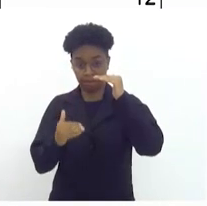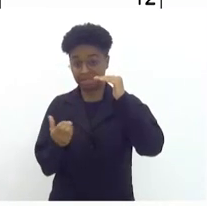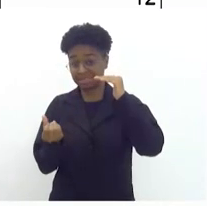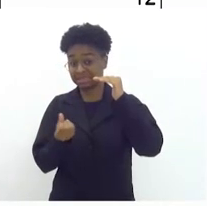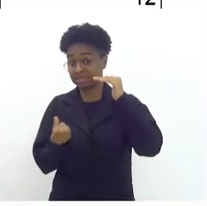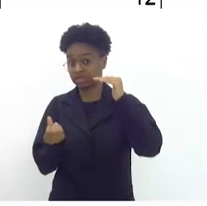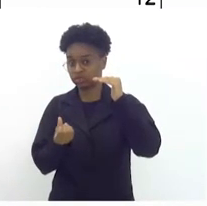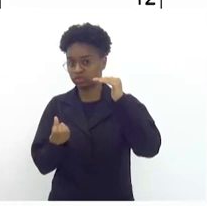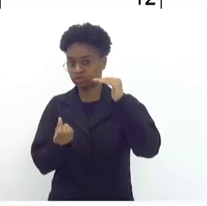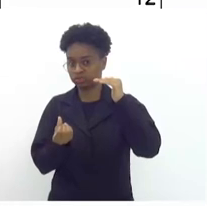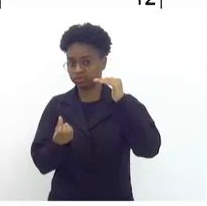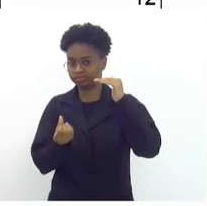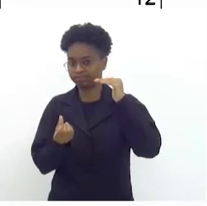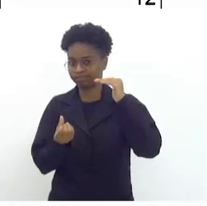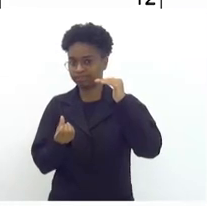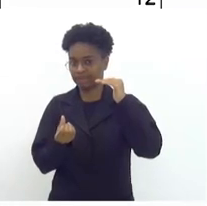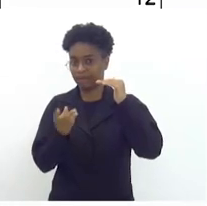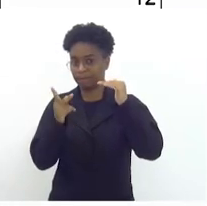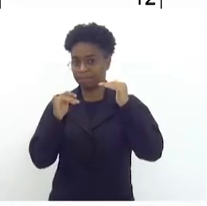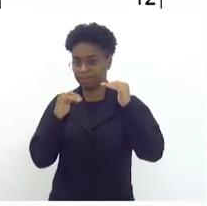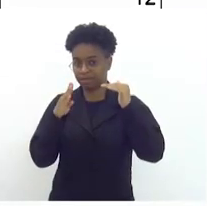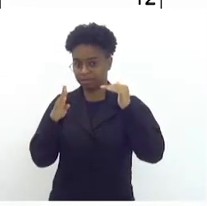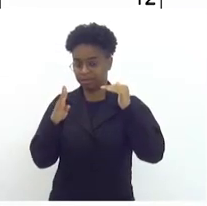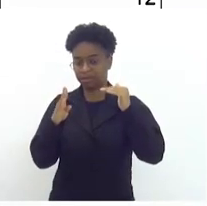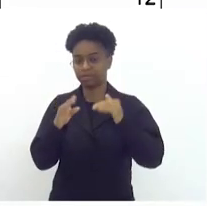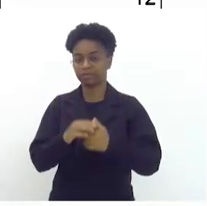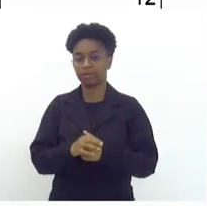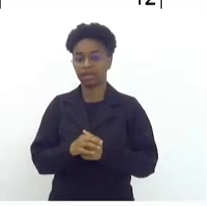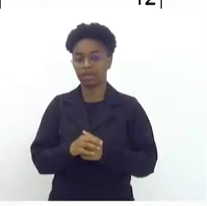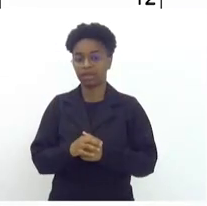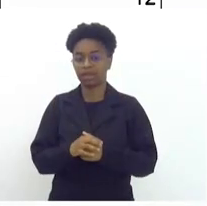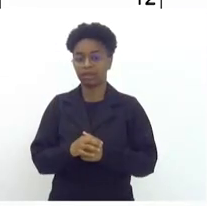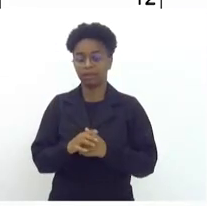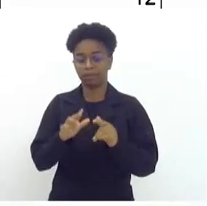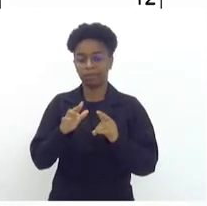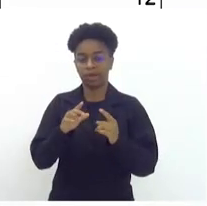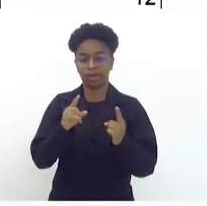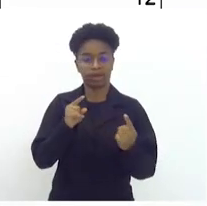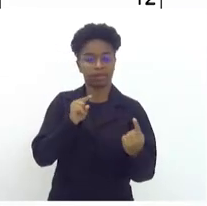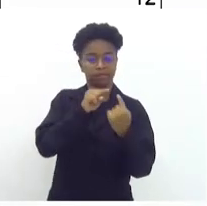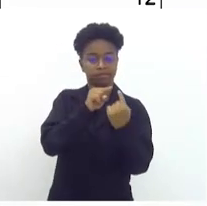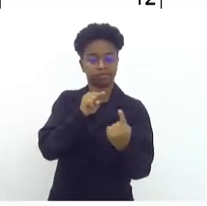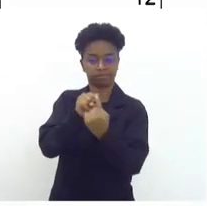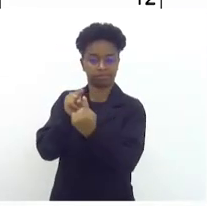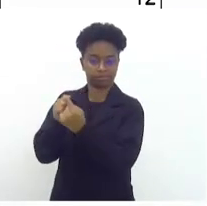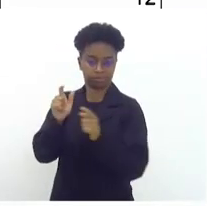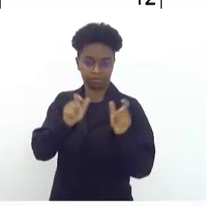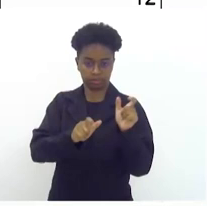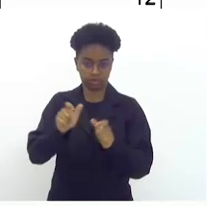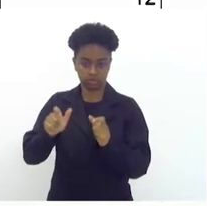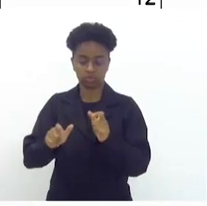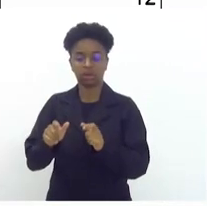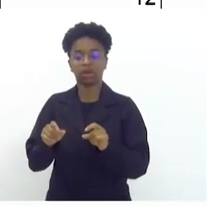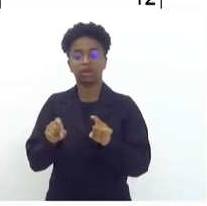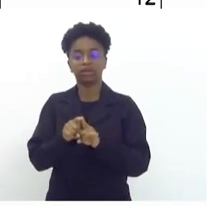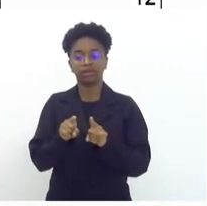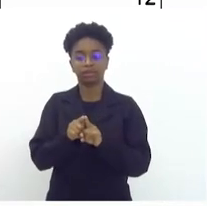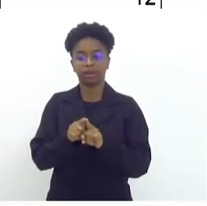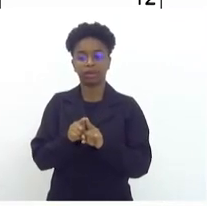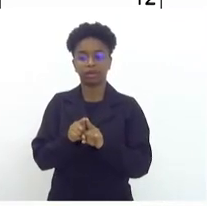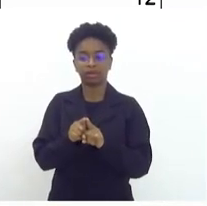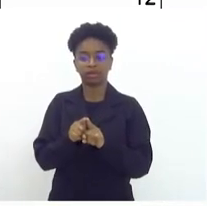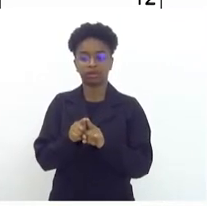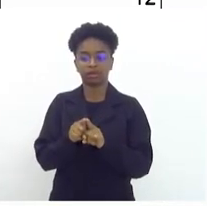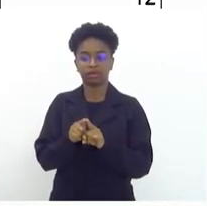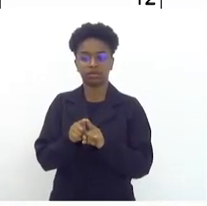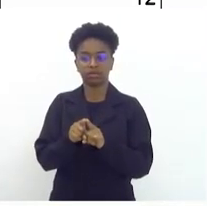na décima terceira posição em termos de cms per capita em termos de slp capta e está na